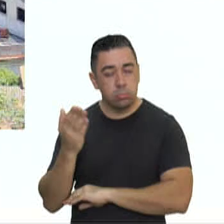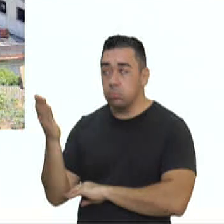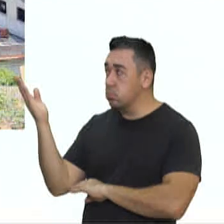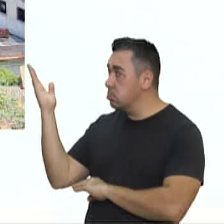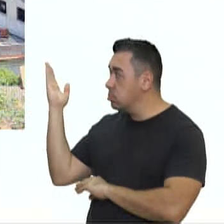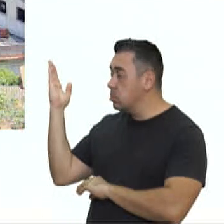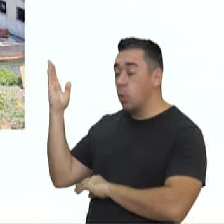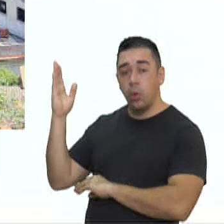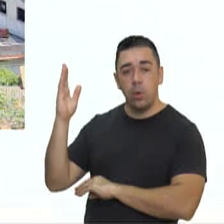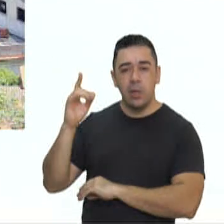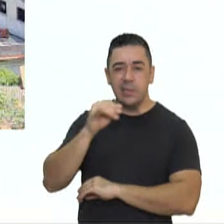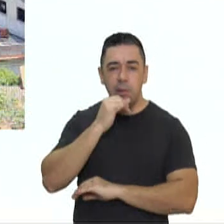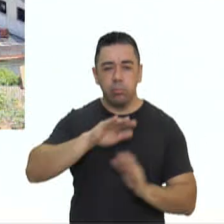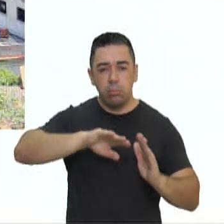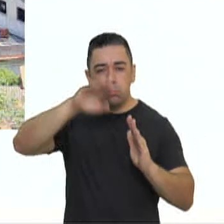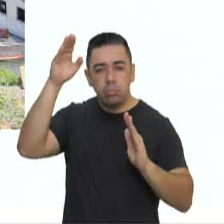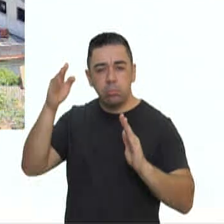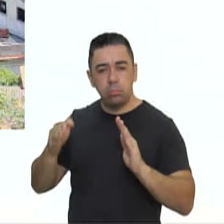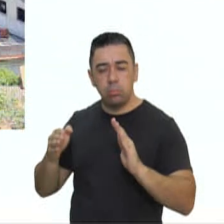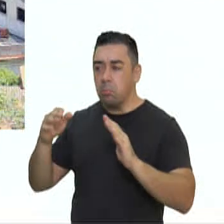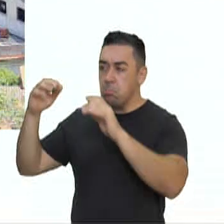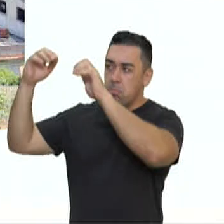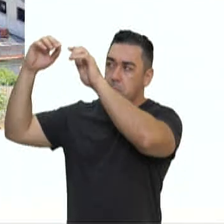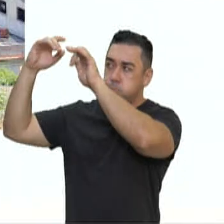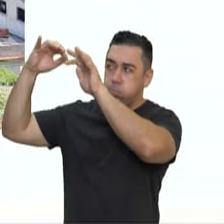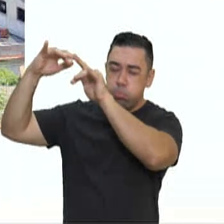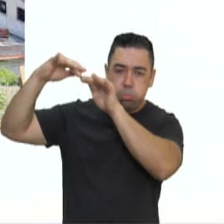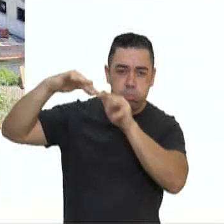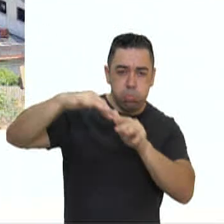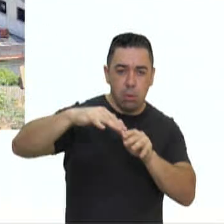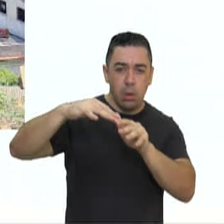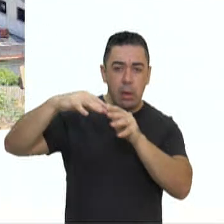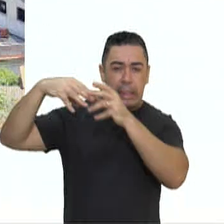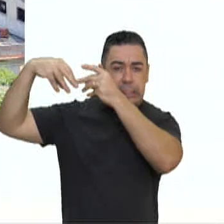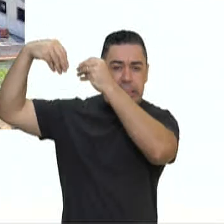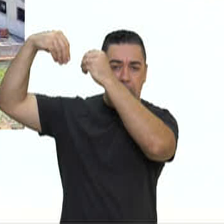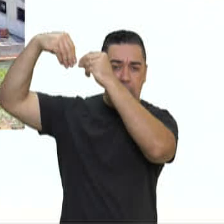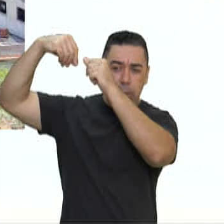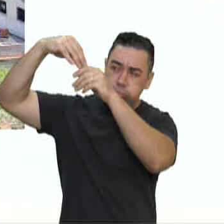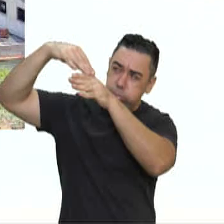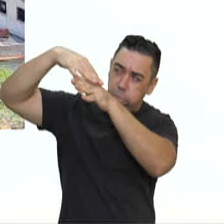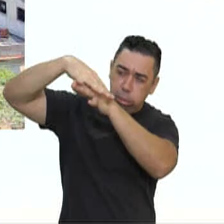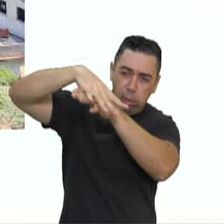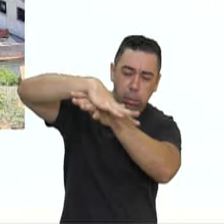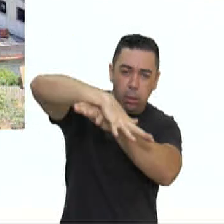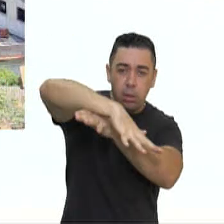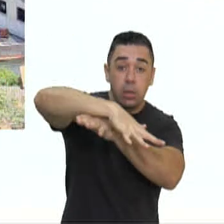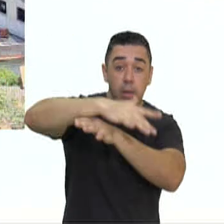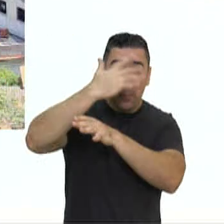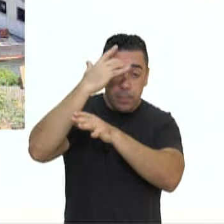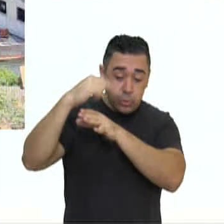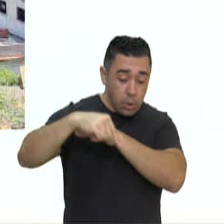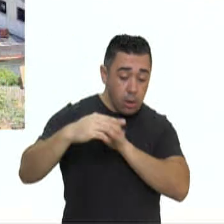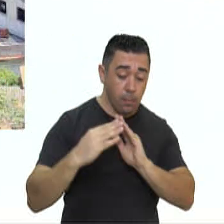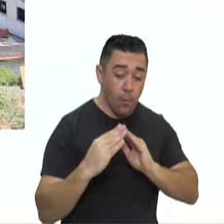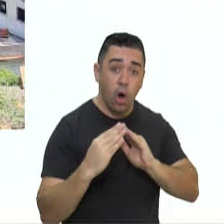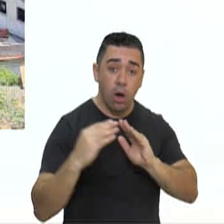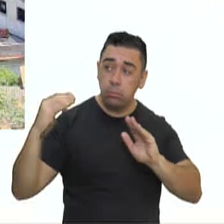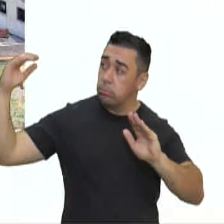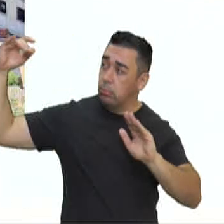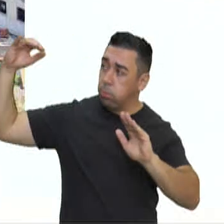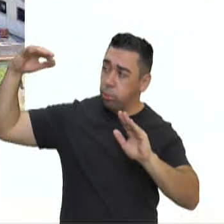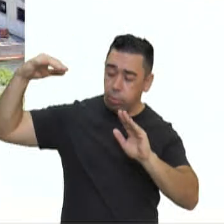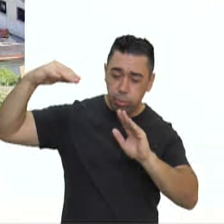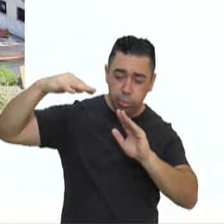um desmoronamento, deslizamento de terra. As populações que moram, né, mais vulneráveis, que moram